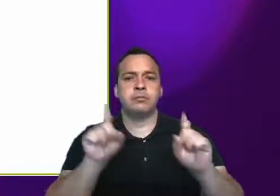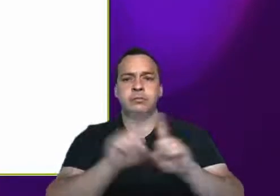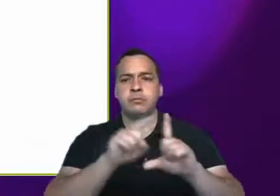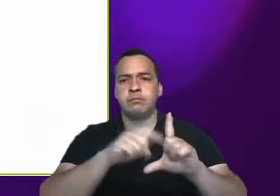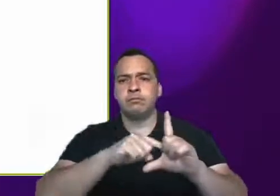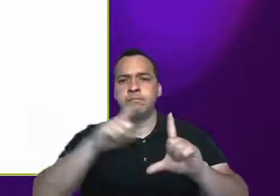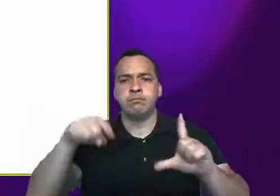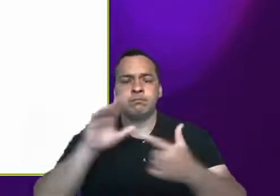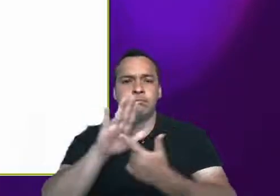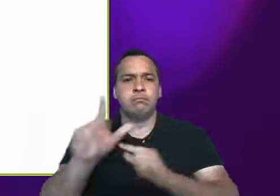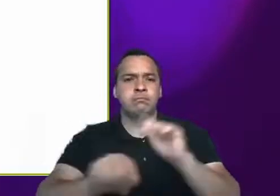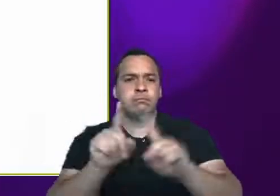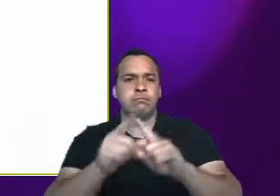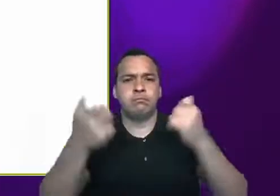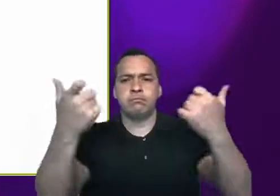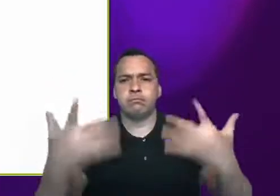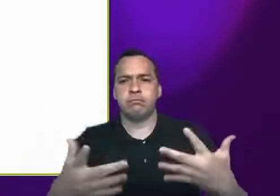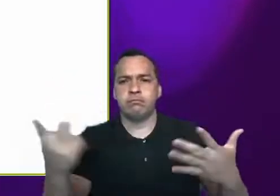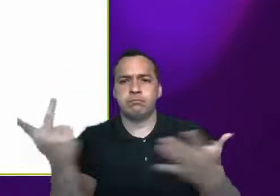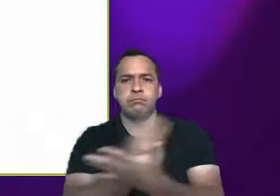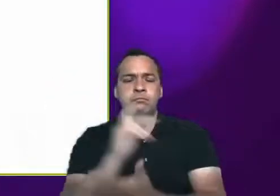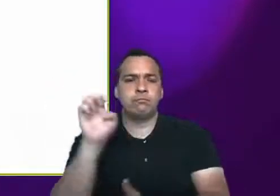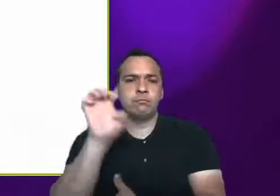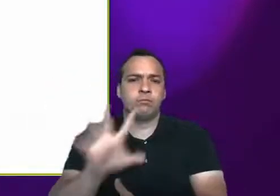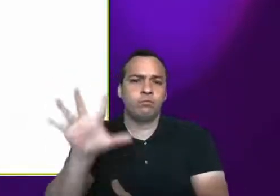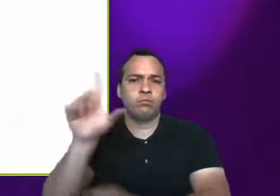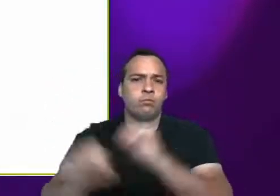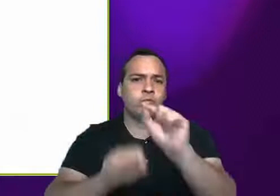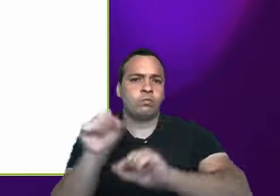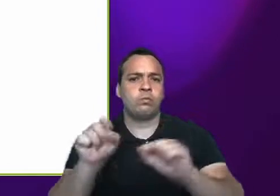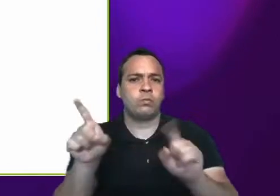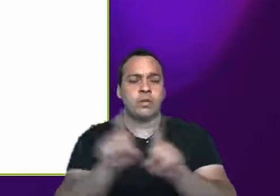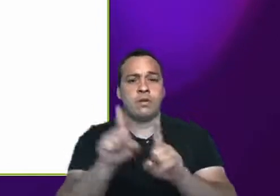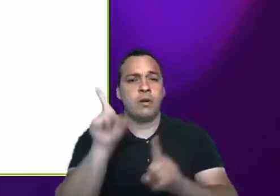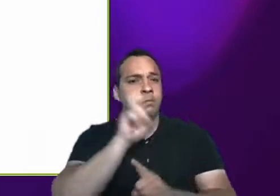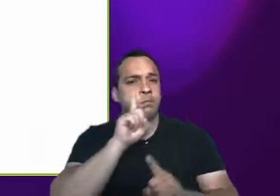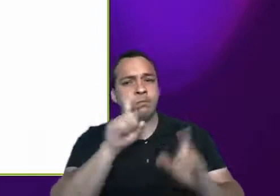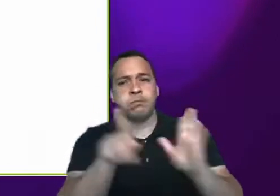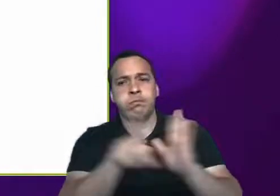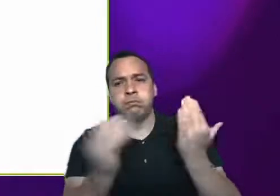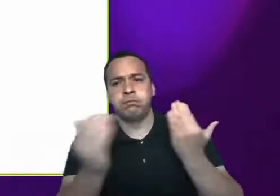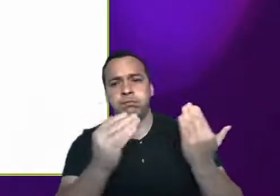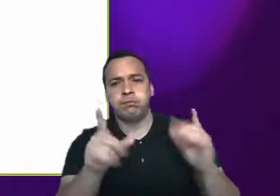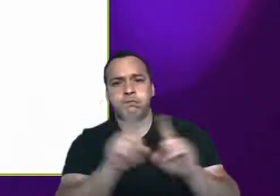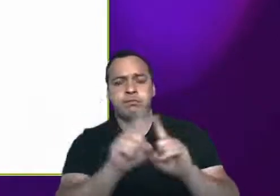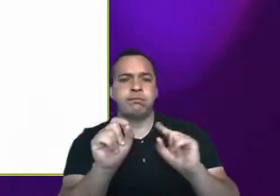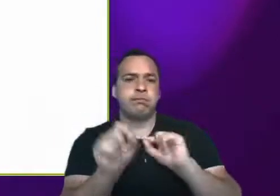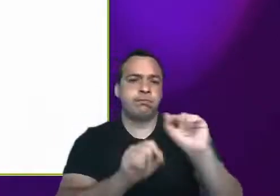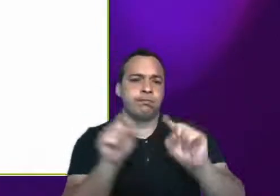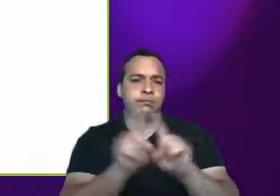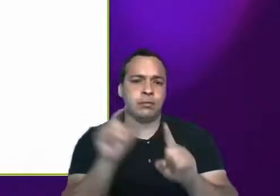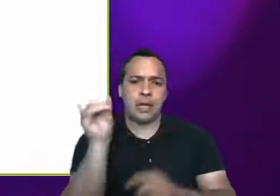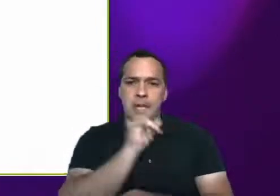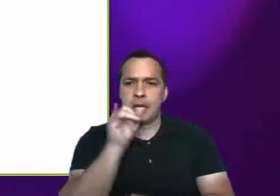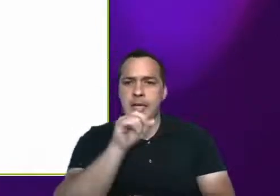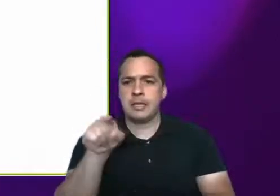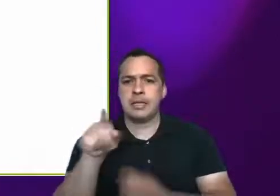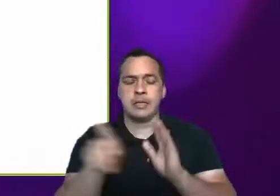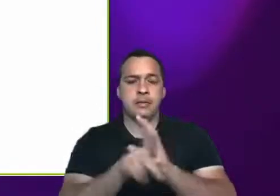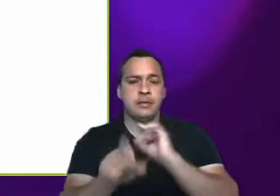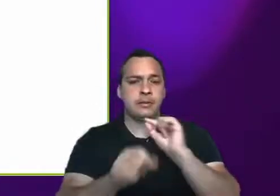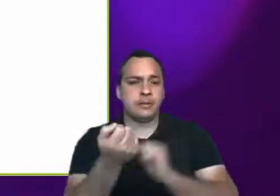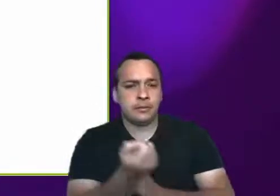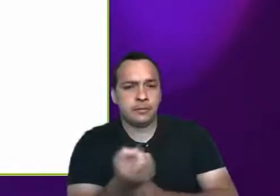que apresento la aqui, realidad europea para a realidade europeia comparada en com cuanto a la outras, realidad italiana, vemos que a su número